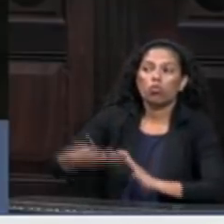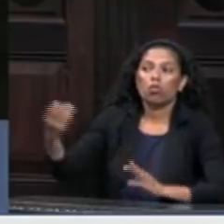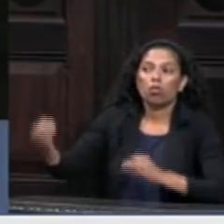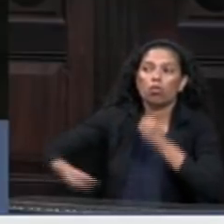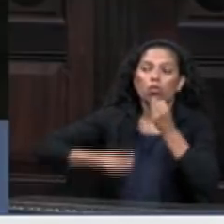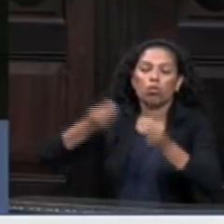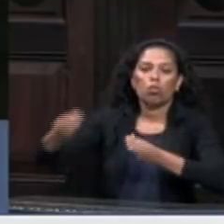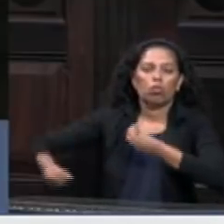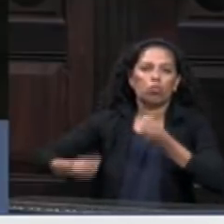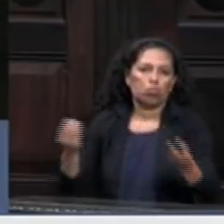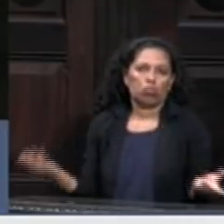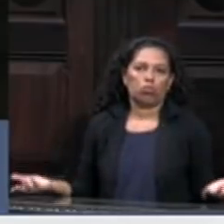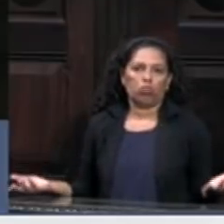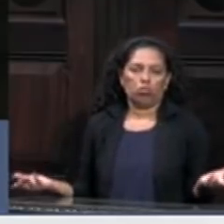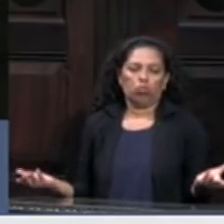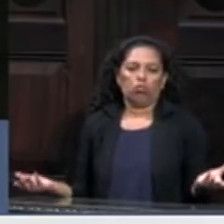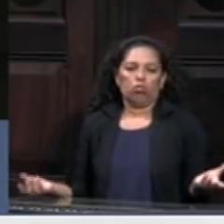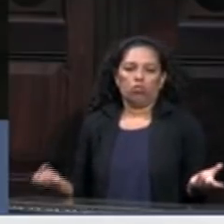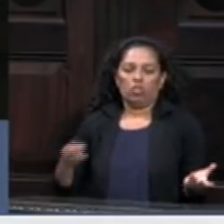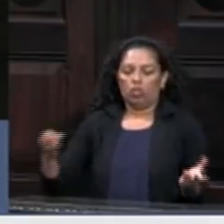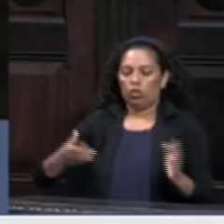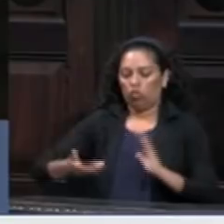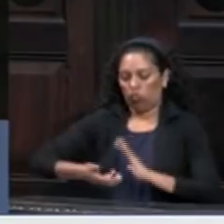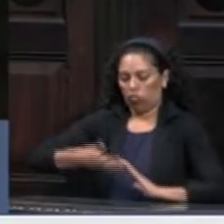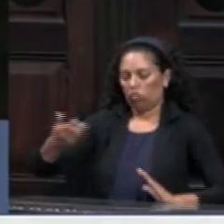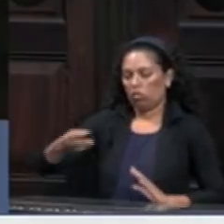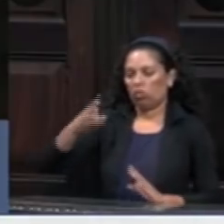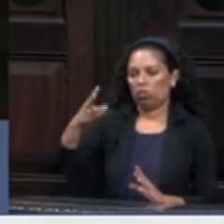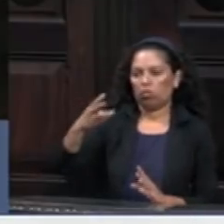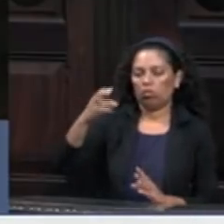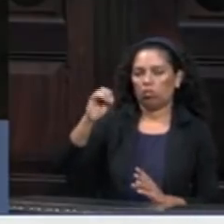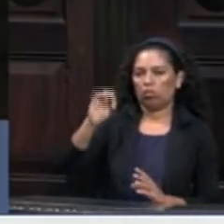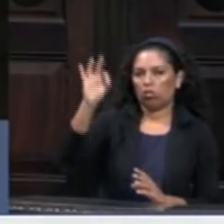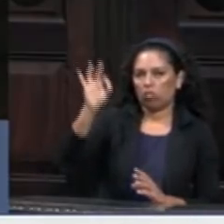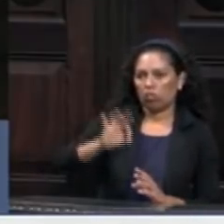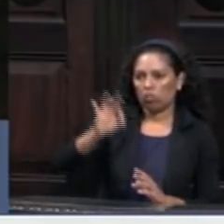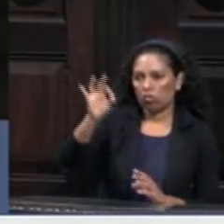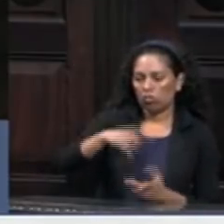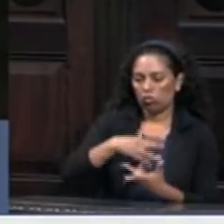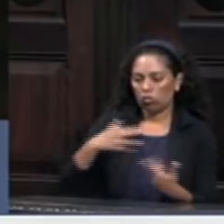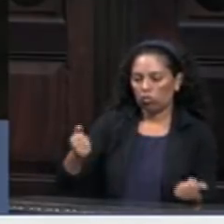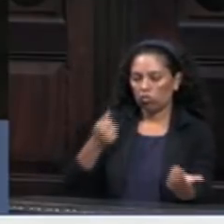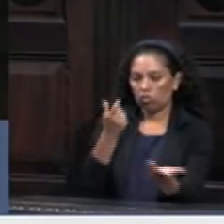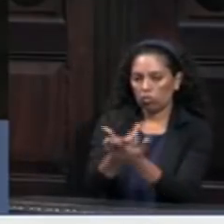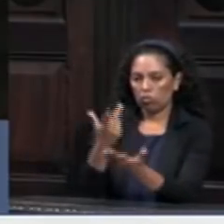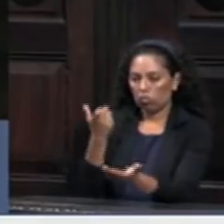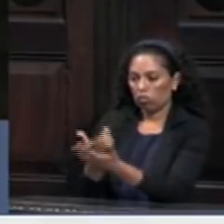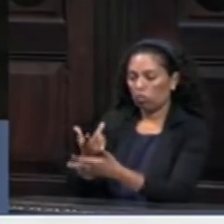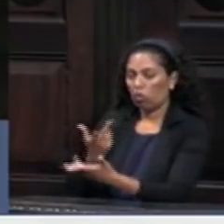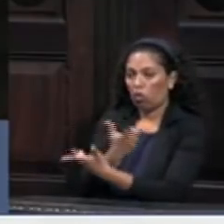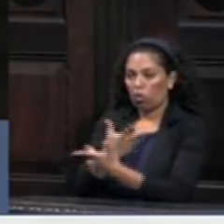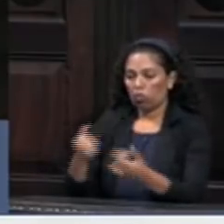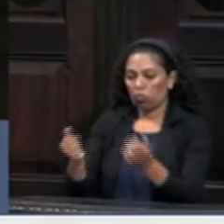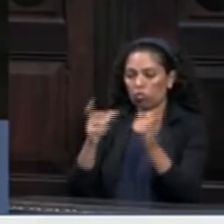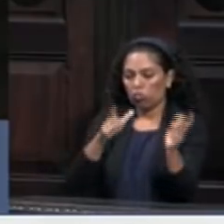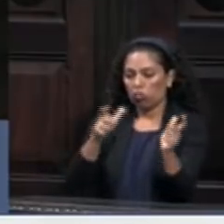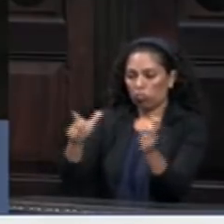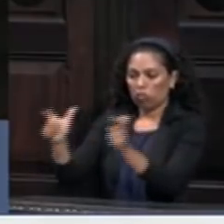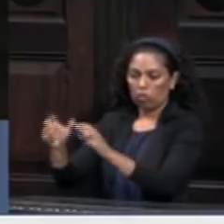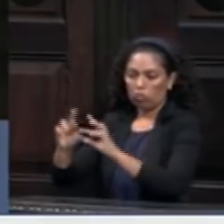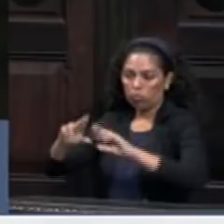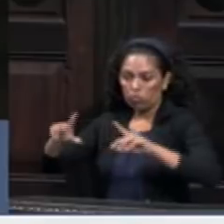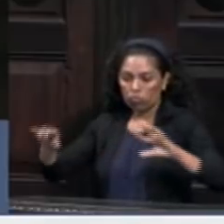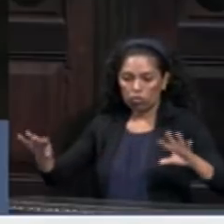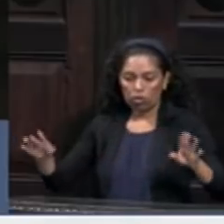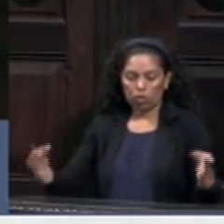do governo que, se cortar 30% das despesas, fecha, e o prejuízo é